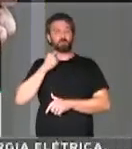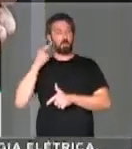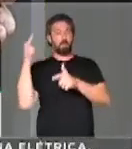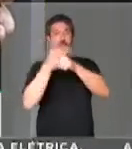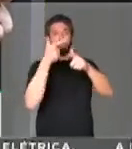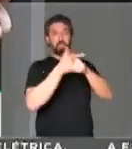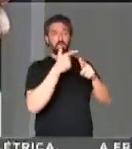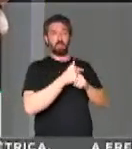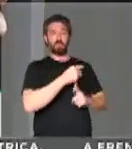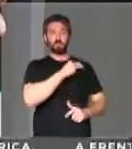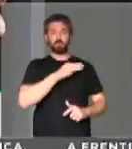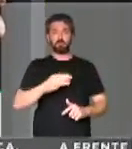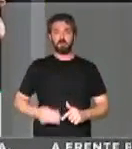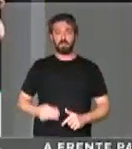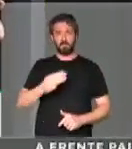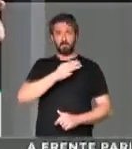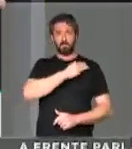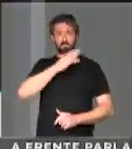governo.